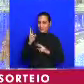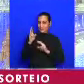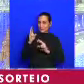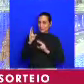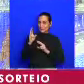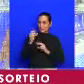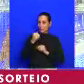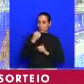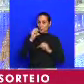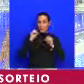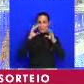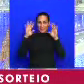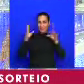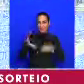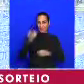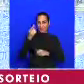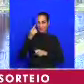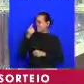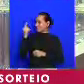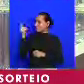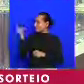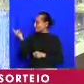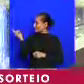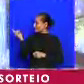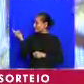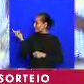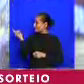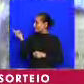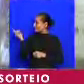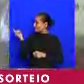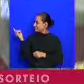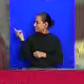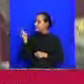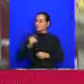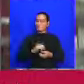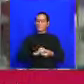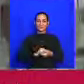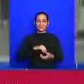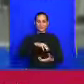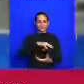aquela expectativa, pensamento positivo, valendo!